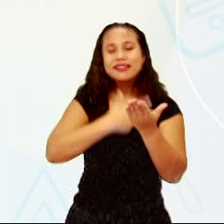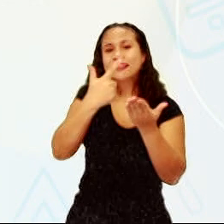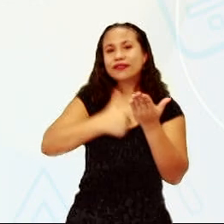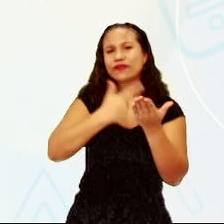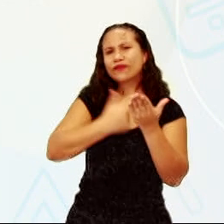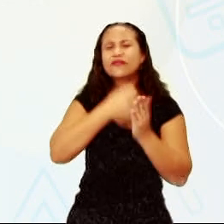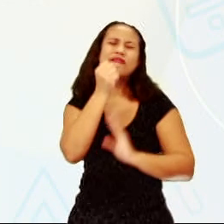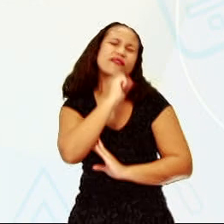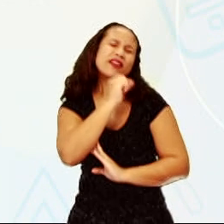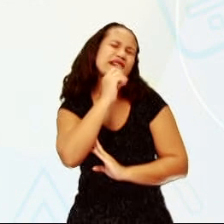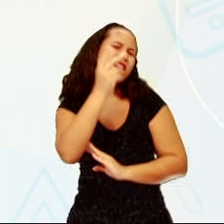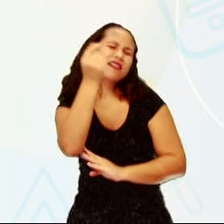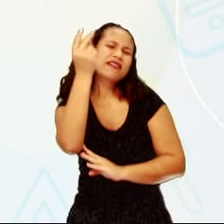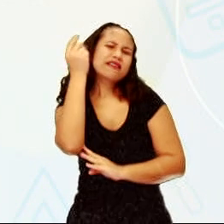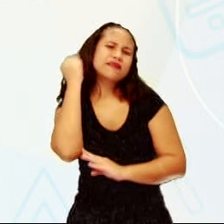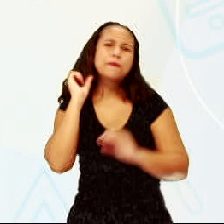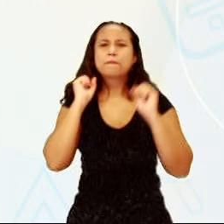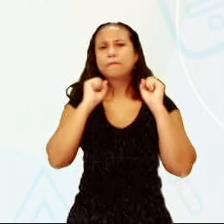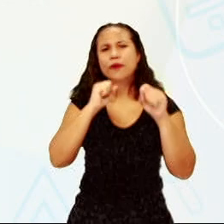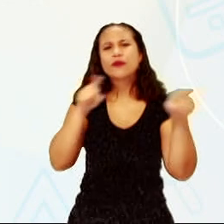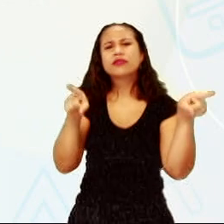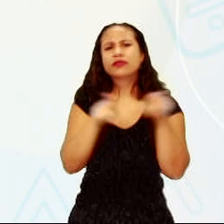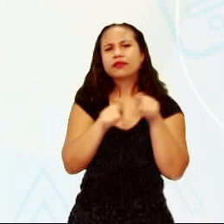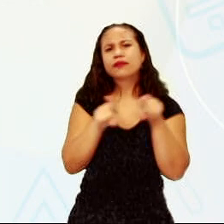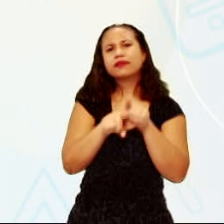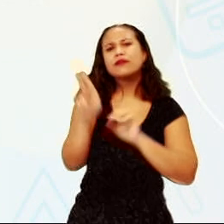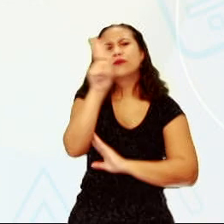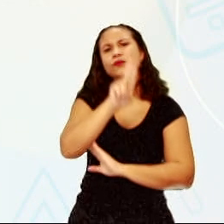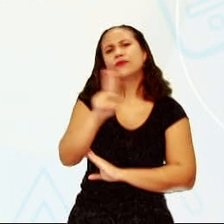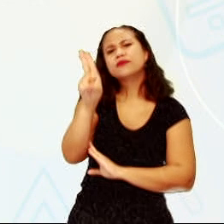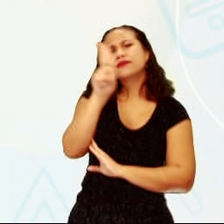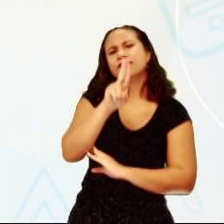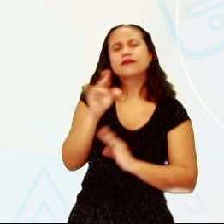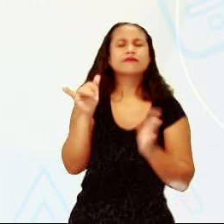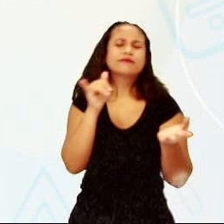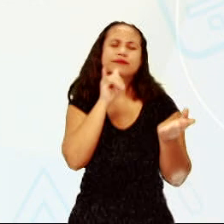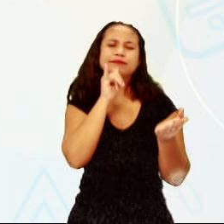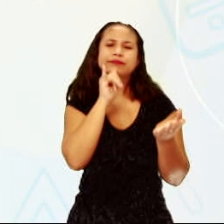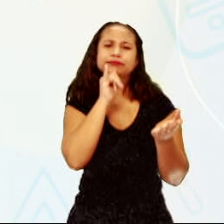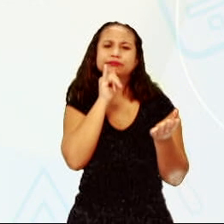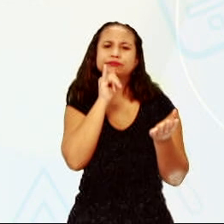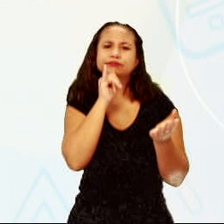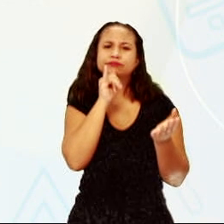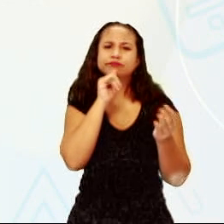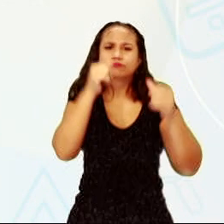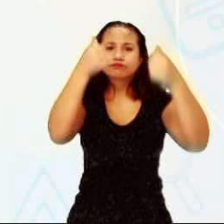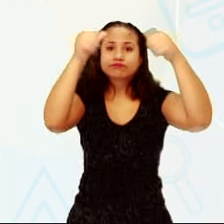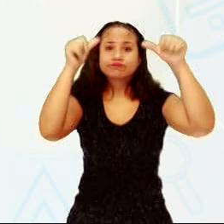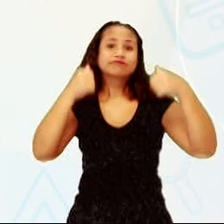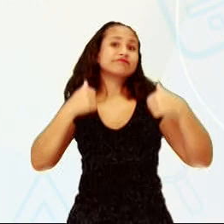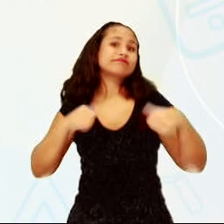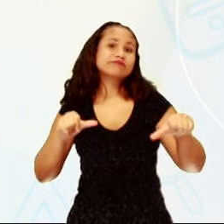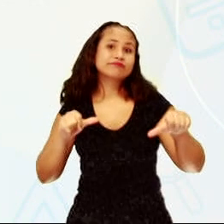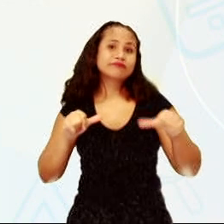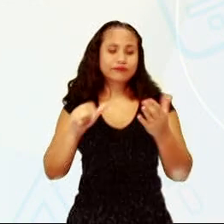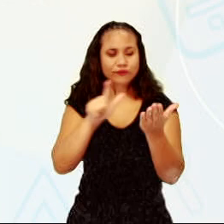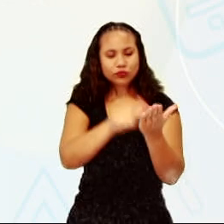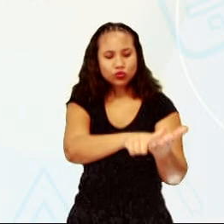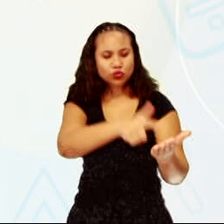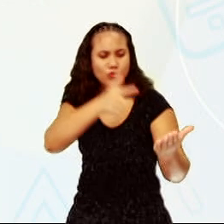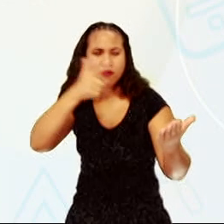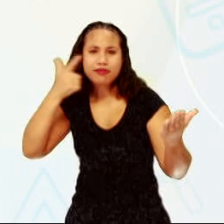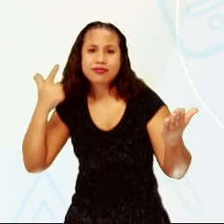velhos. Vocês podem pegar também, sabe o quê? Aqueles encartes de